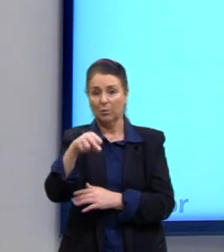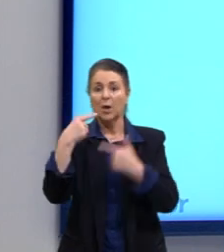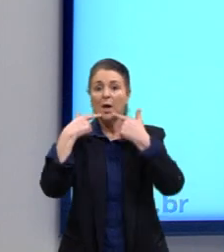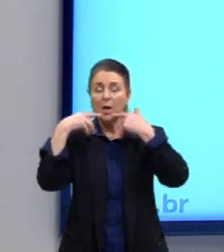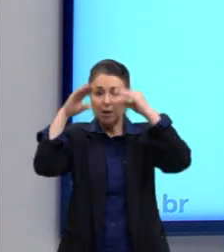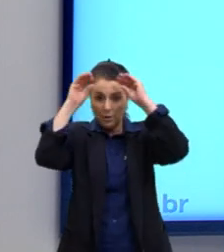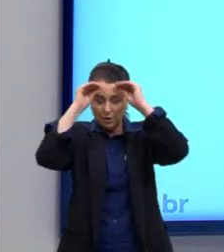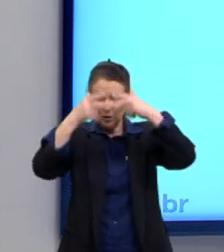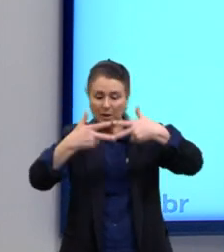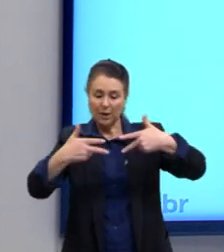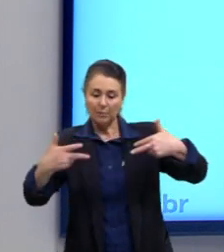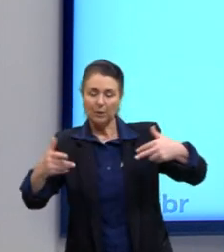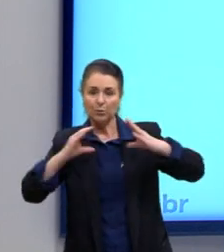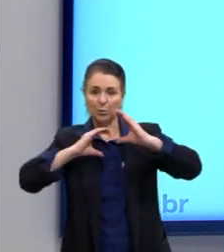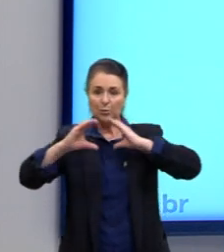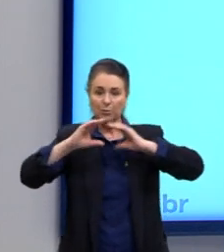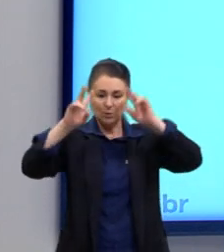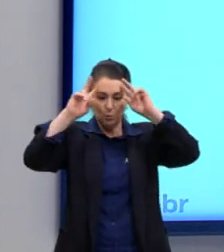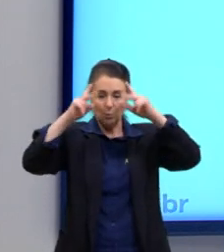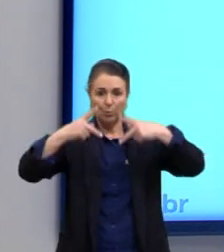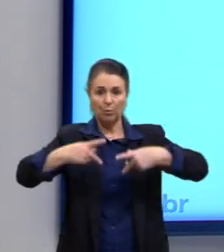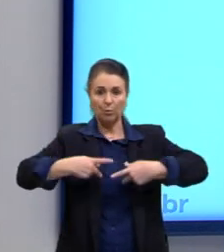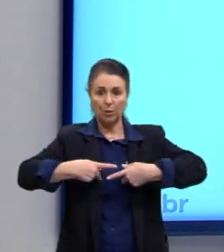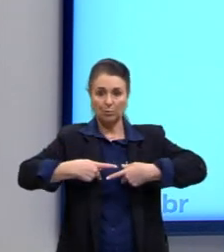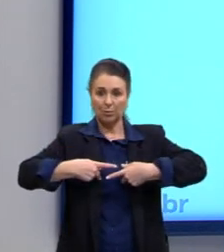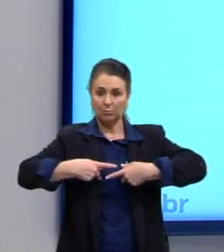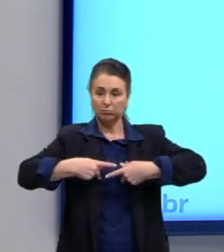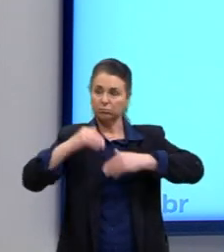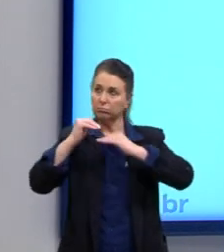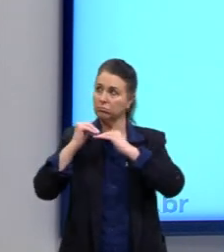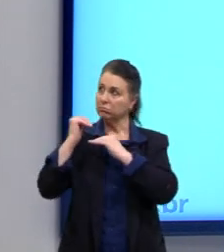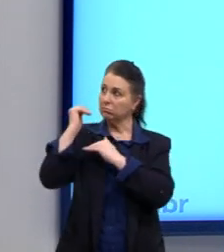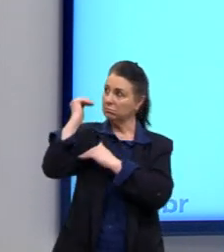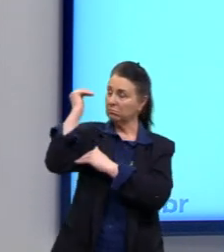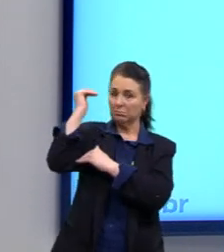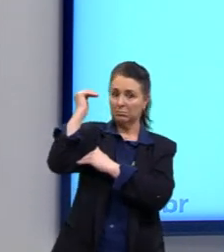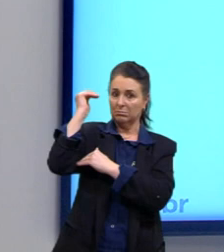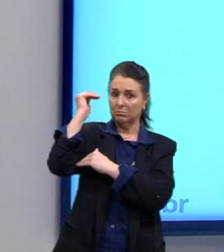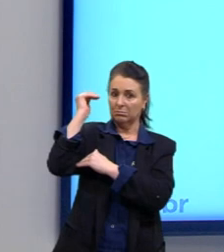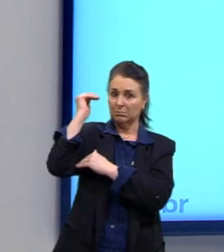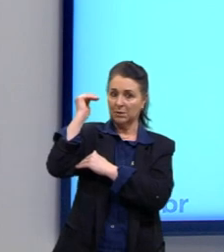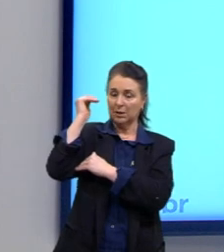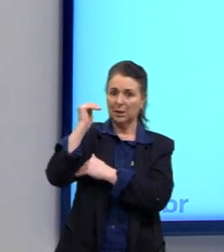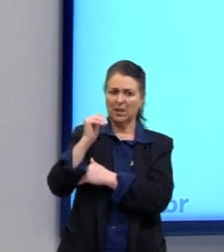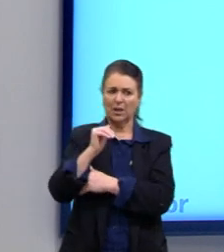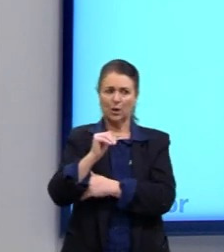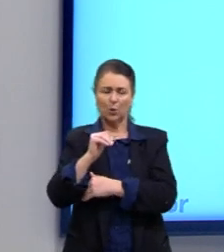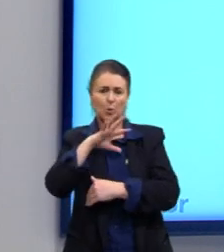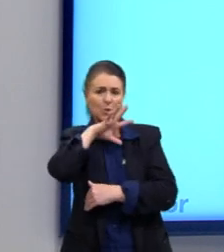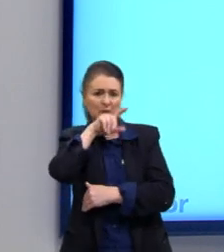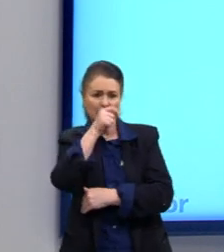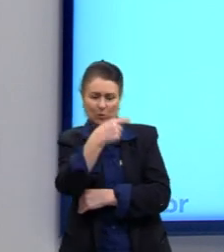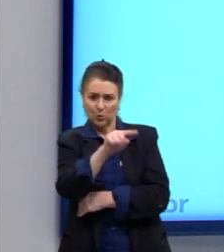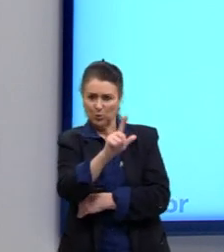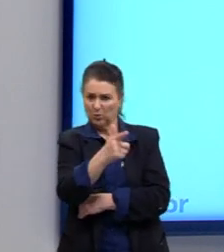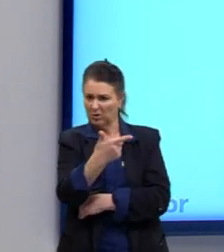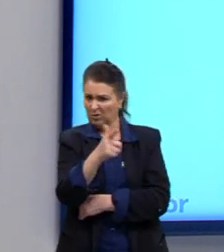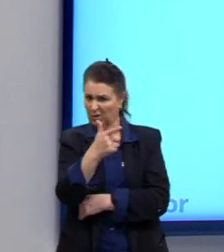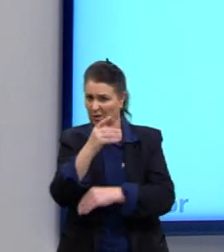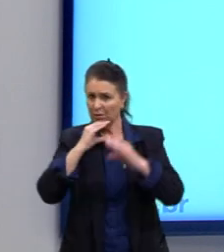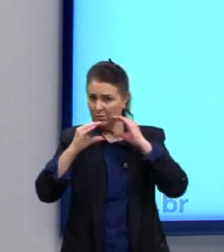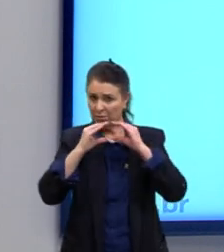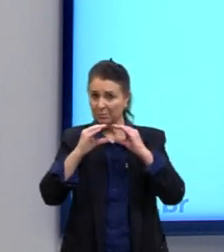elemento da comunicação humana por Excelência não que os outros animais outros seres eles também